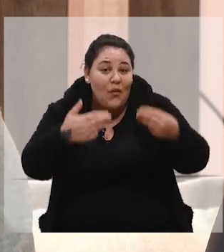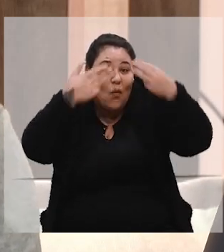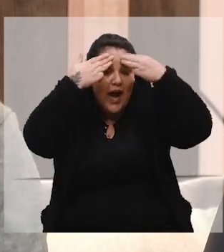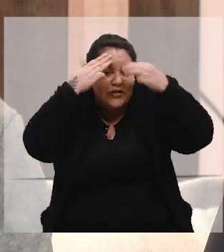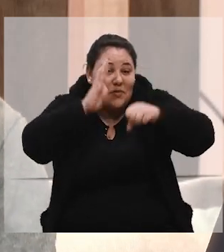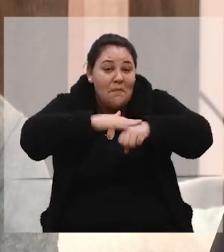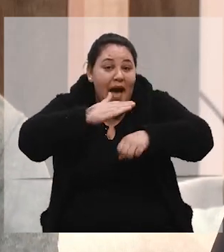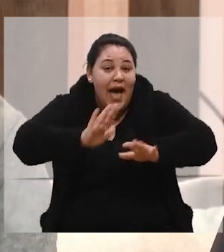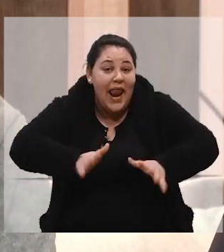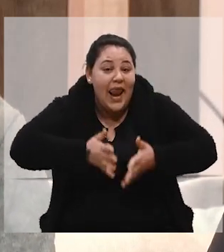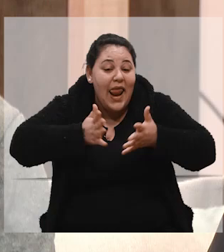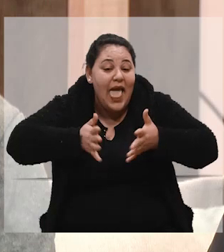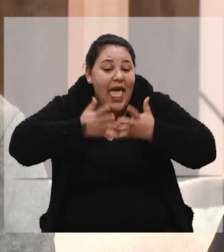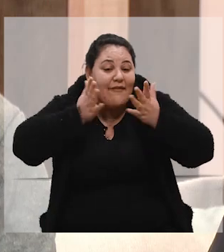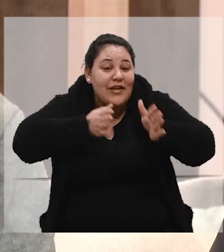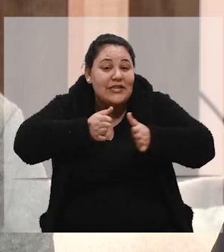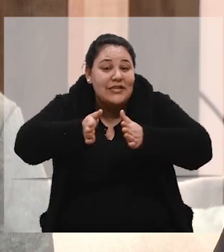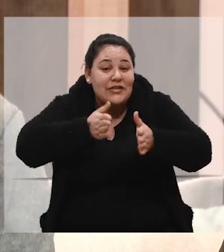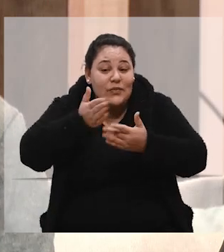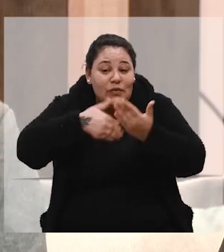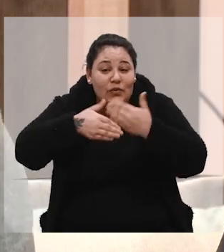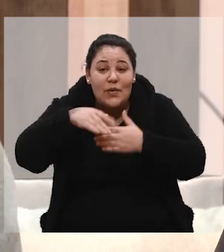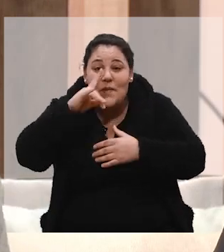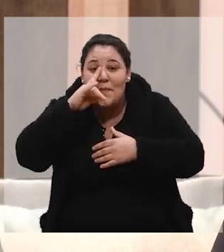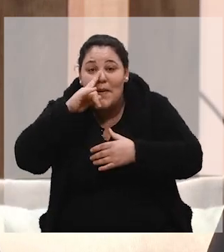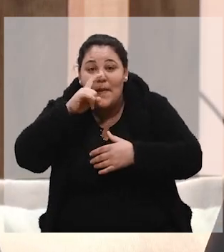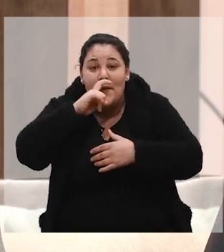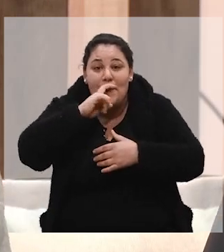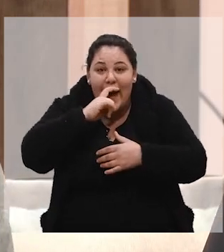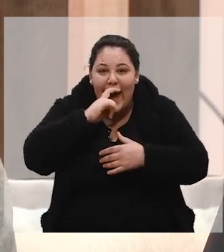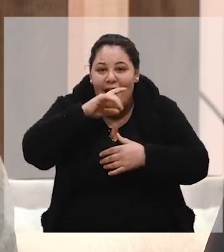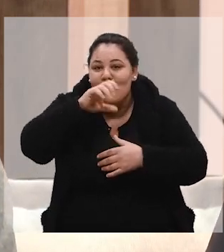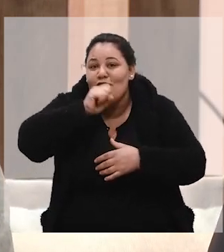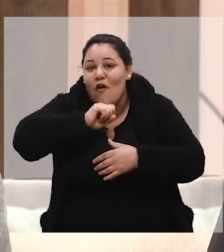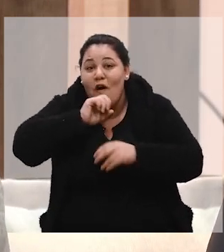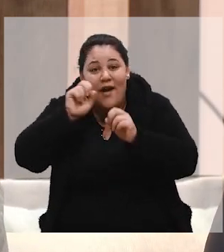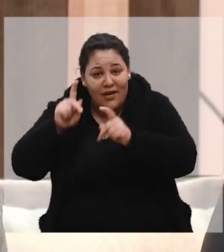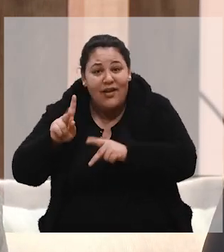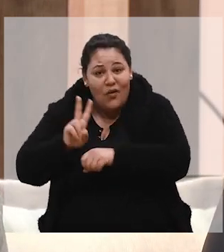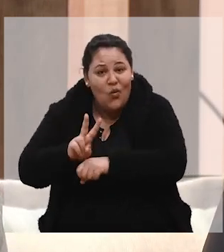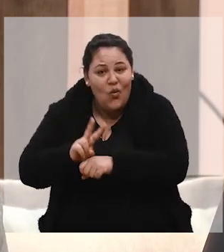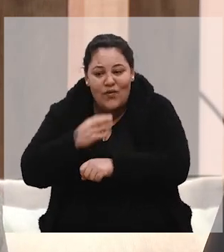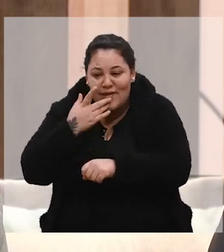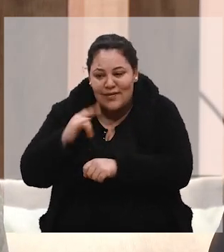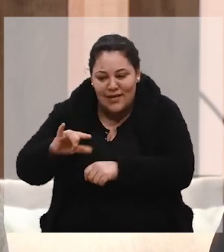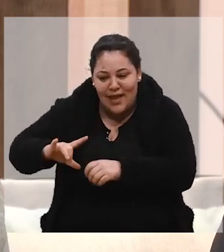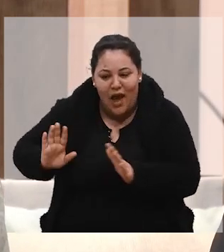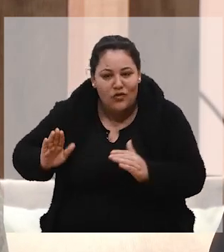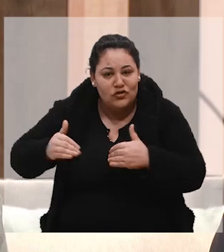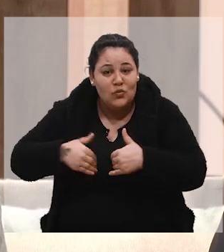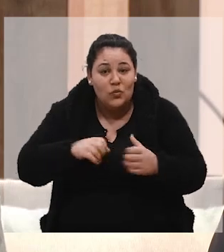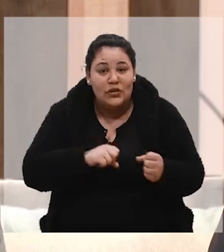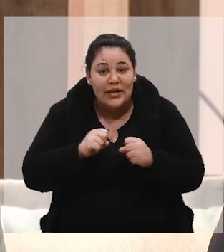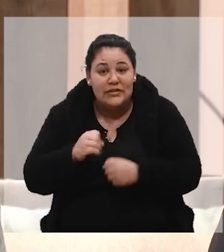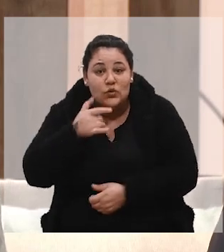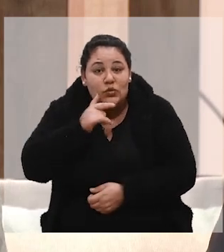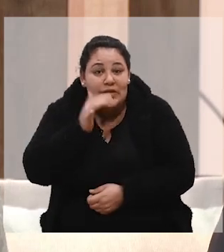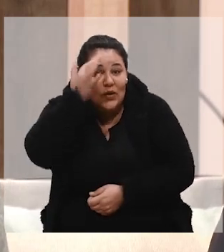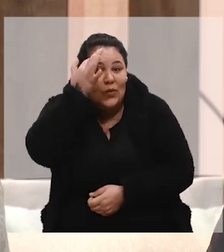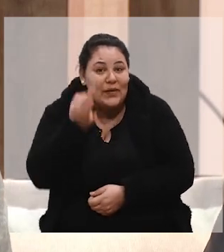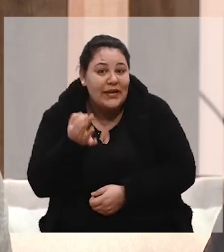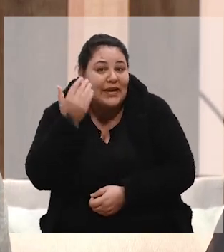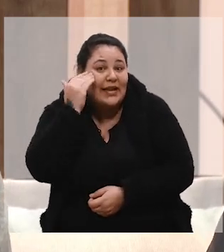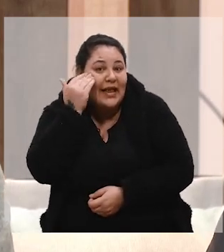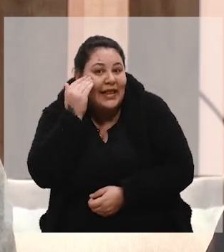uma linguagem acessível, para que as mães, os pais, as avós, enfim, os cuidadores das crianças com autismo